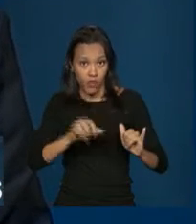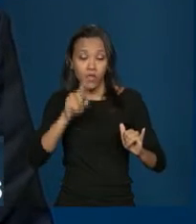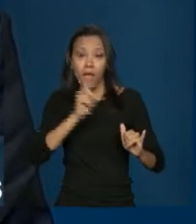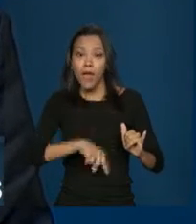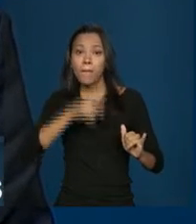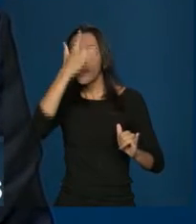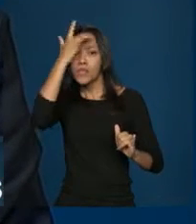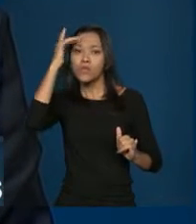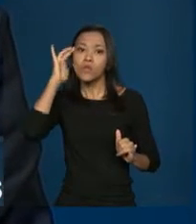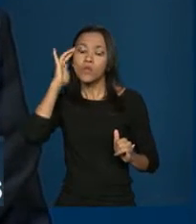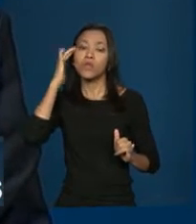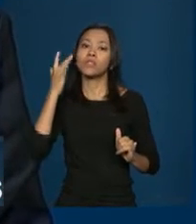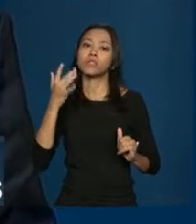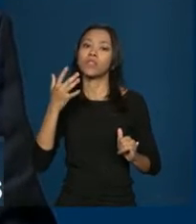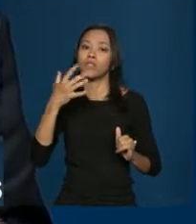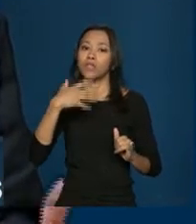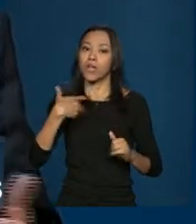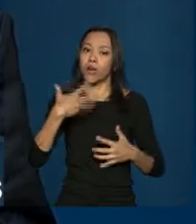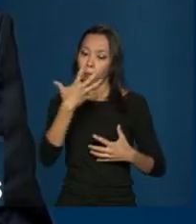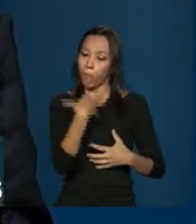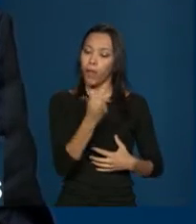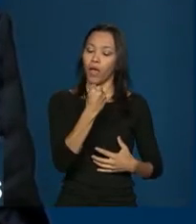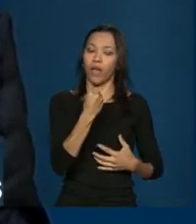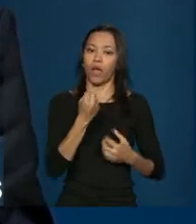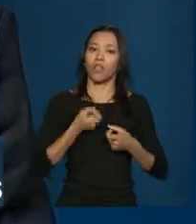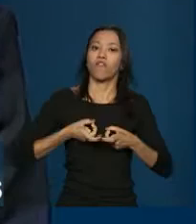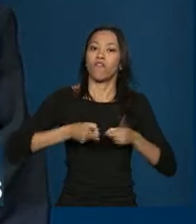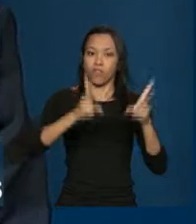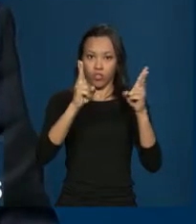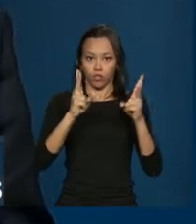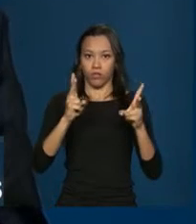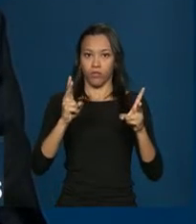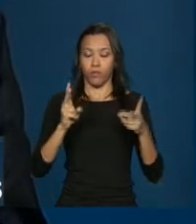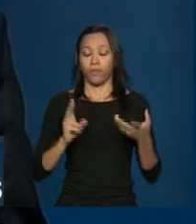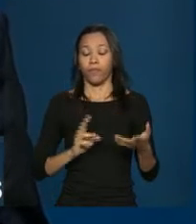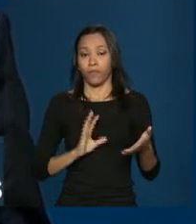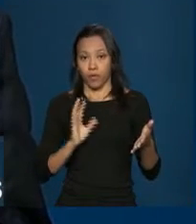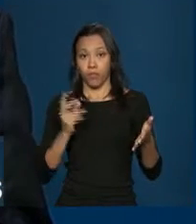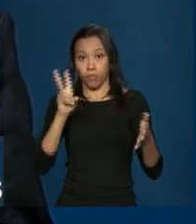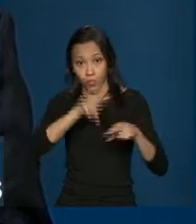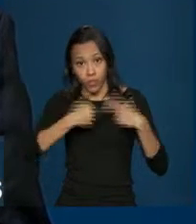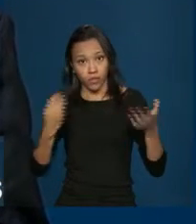pessoas que foram submetidas ao tráfico de pessoas, entendendo que todas as ações e condutas